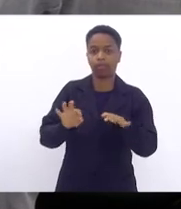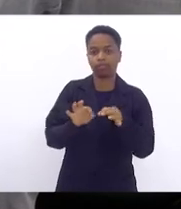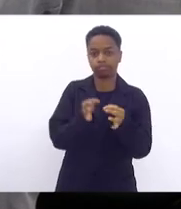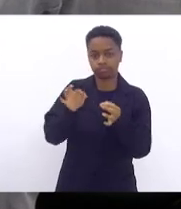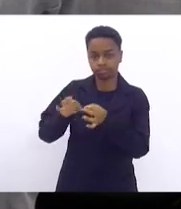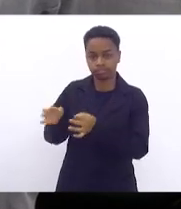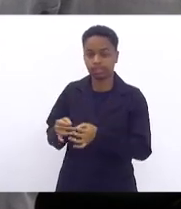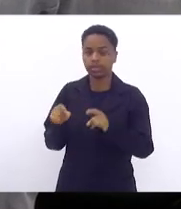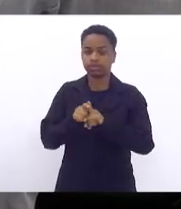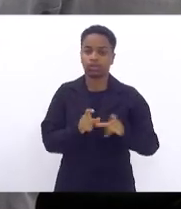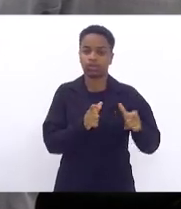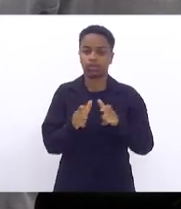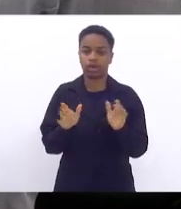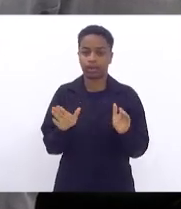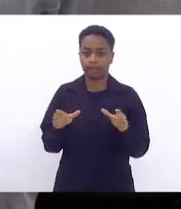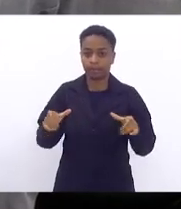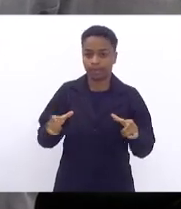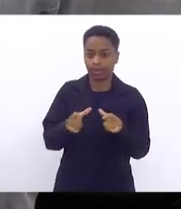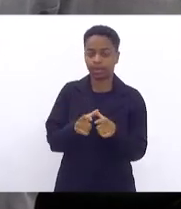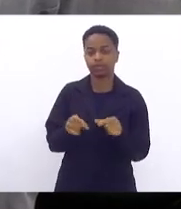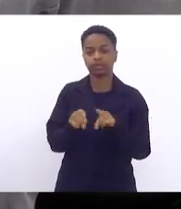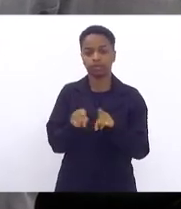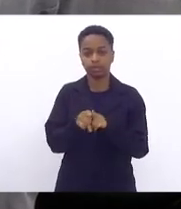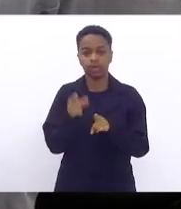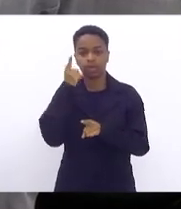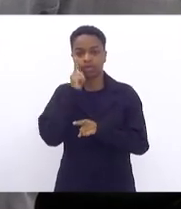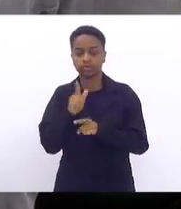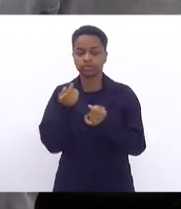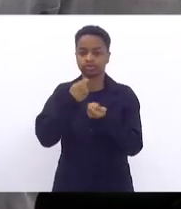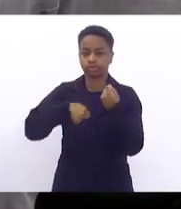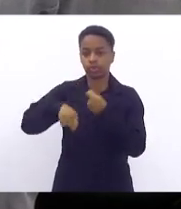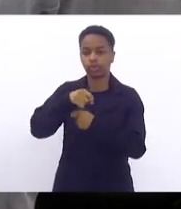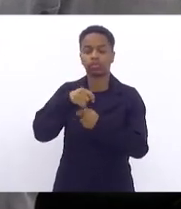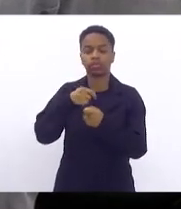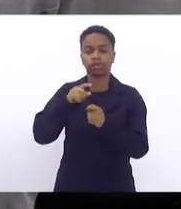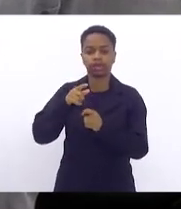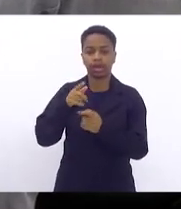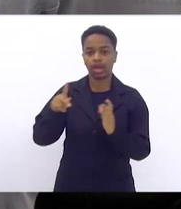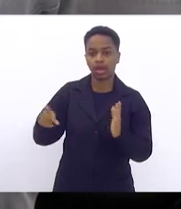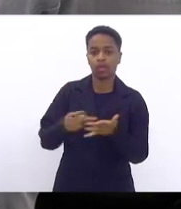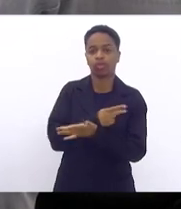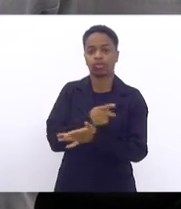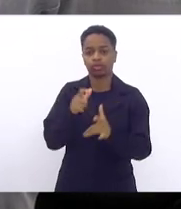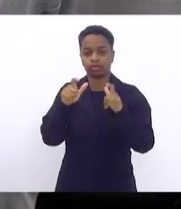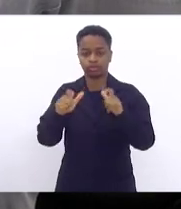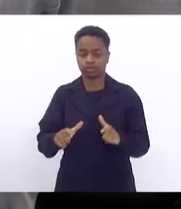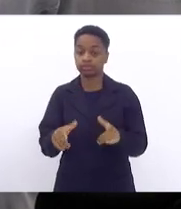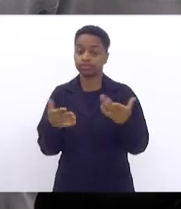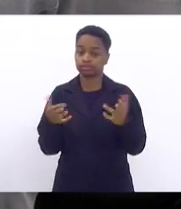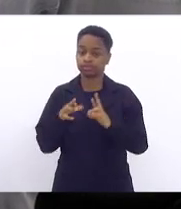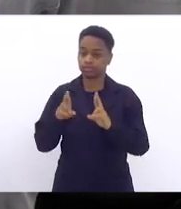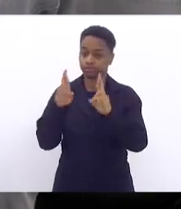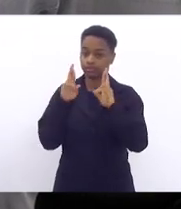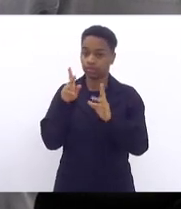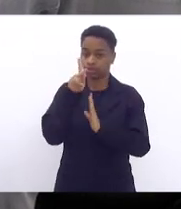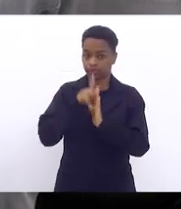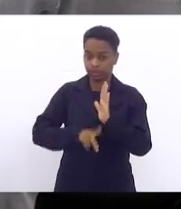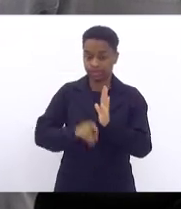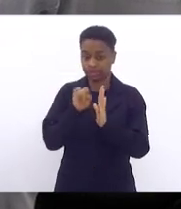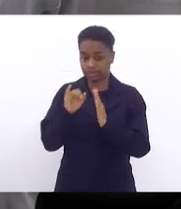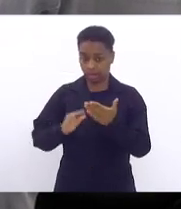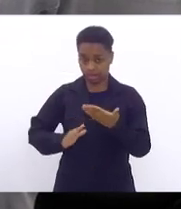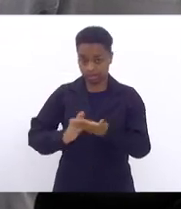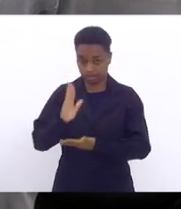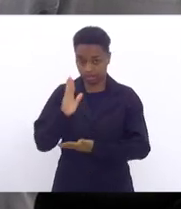pequenas, elas fazem girar a economia no local. Então, eu espero, né, que esse projeto, sendo